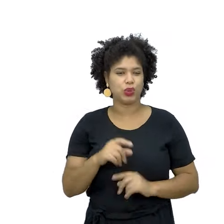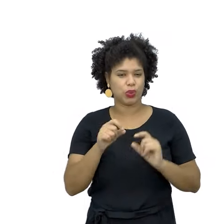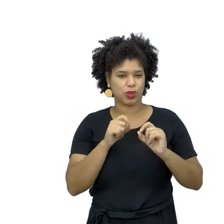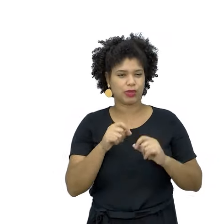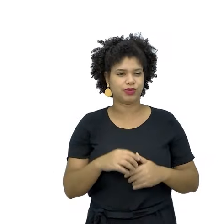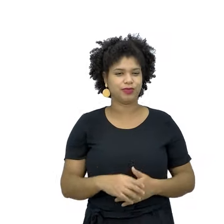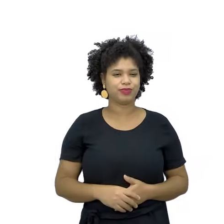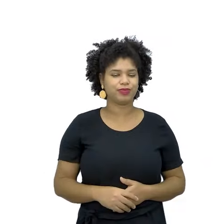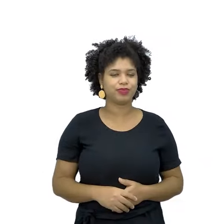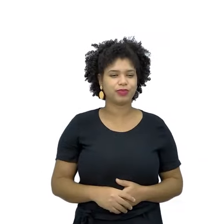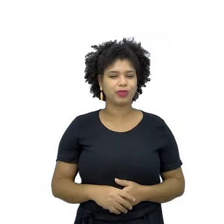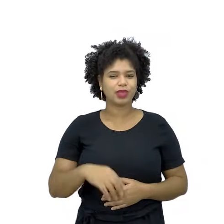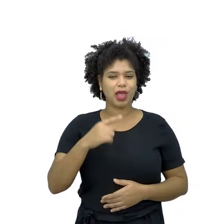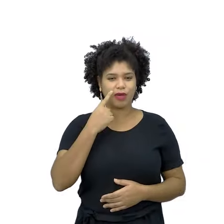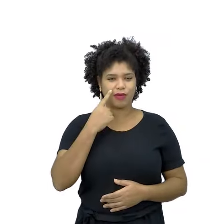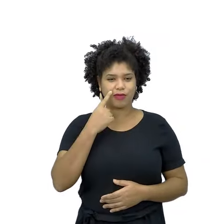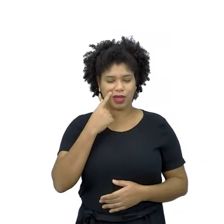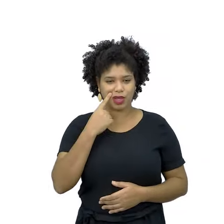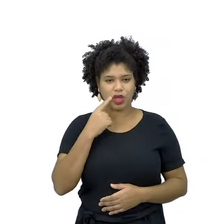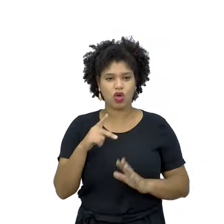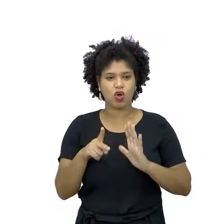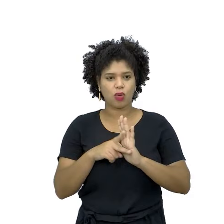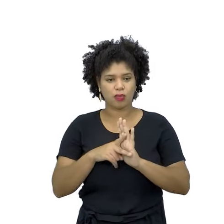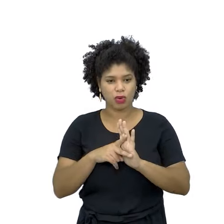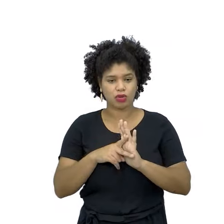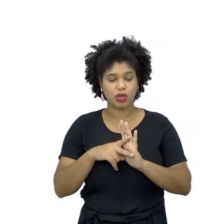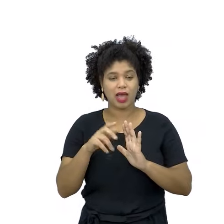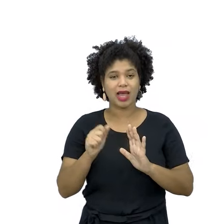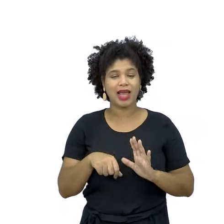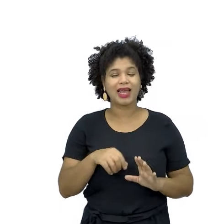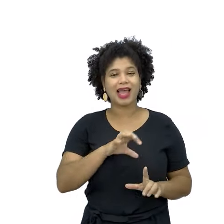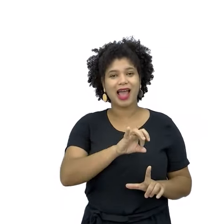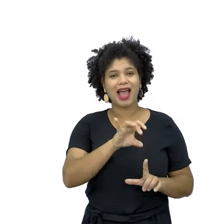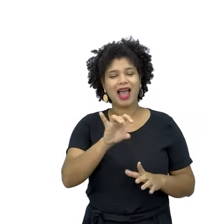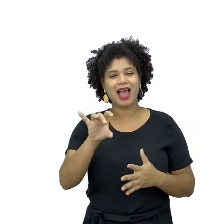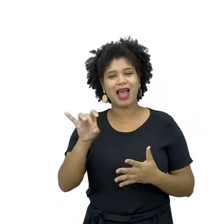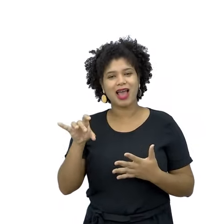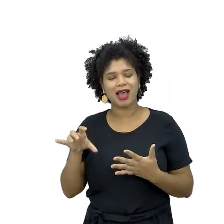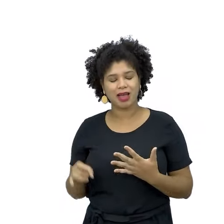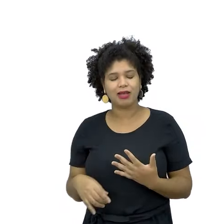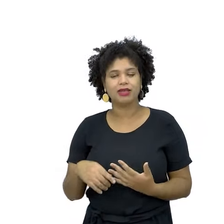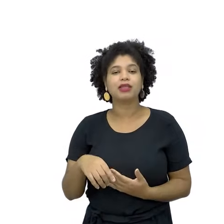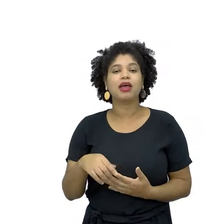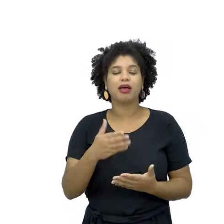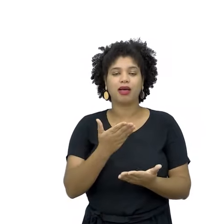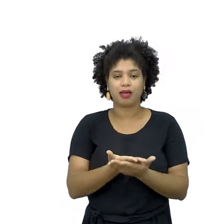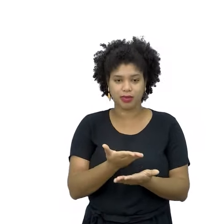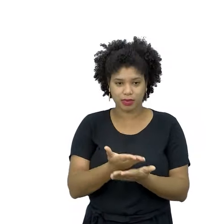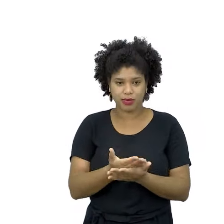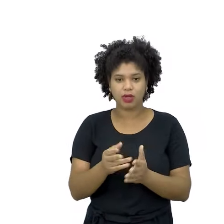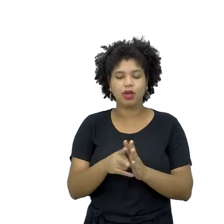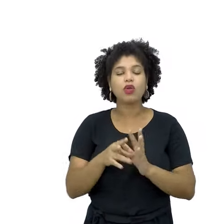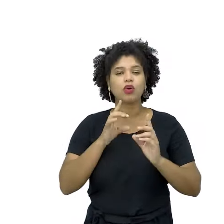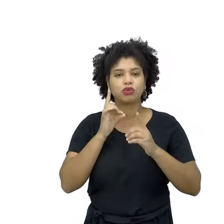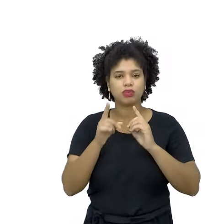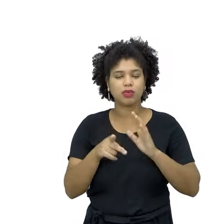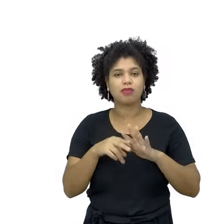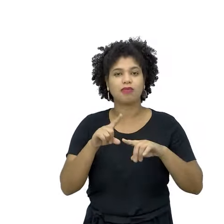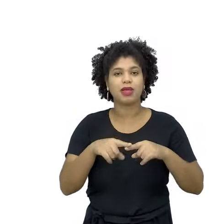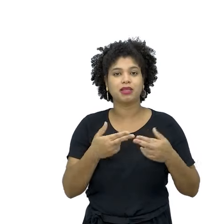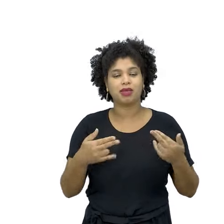esse movimento que eu falei sobre a estrutura de cada aula da sequência didática do material